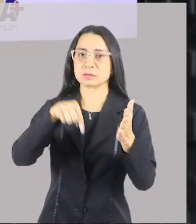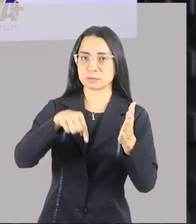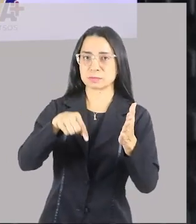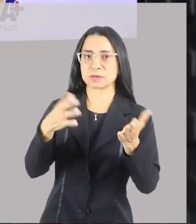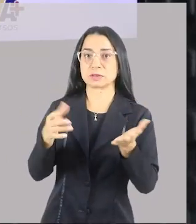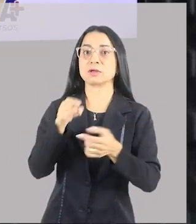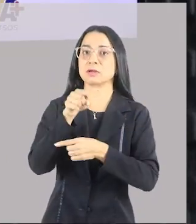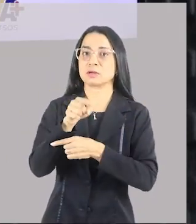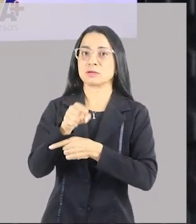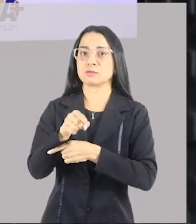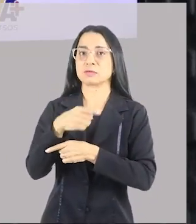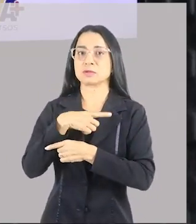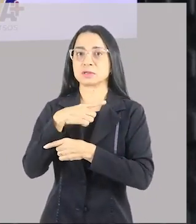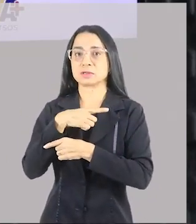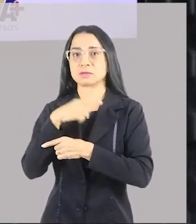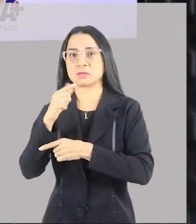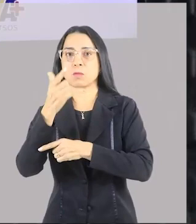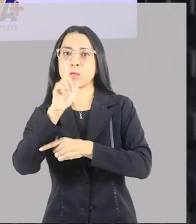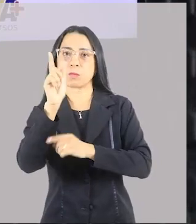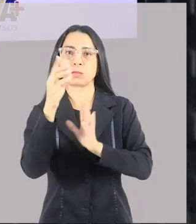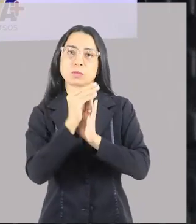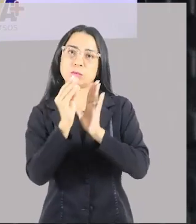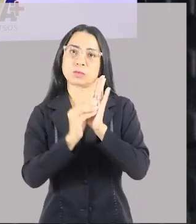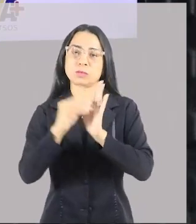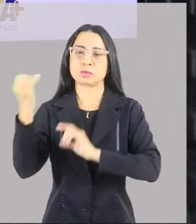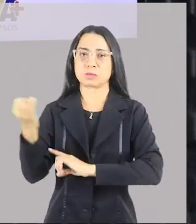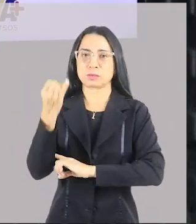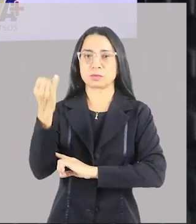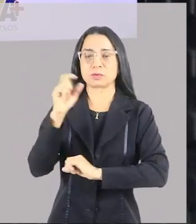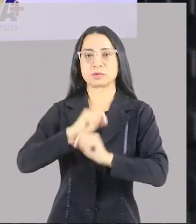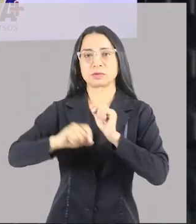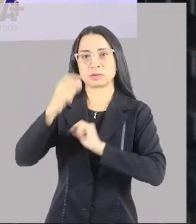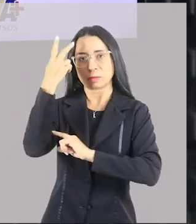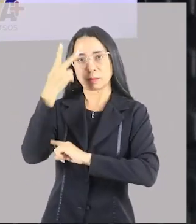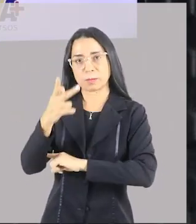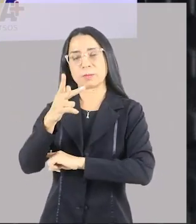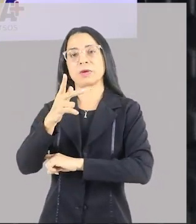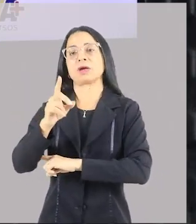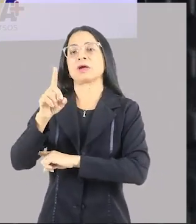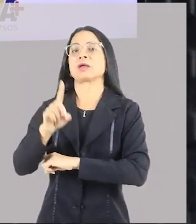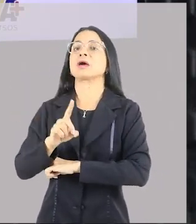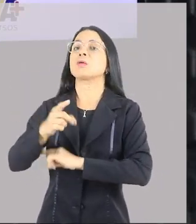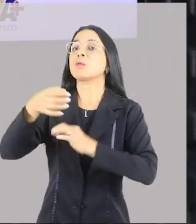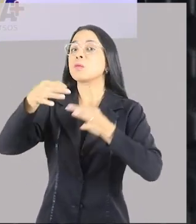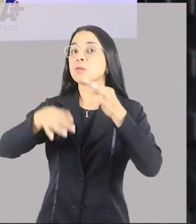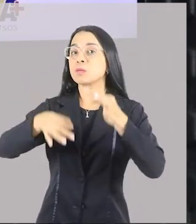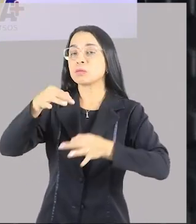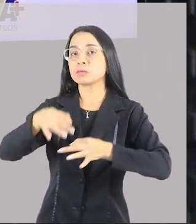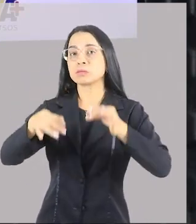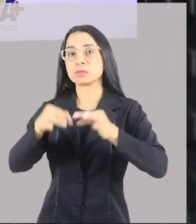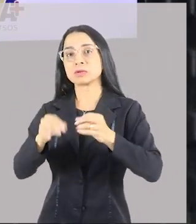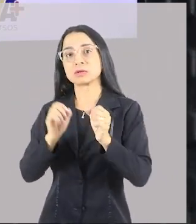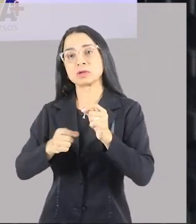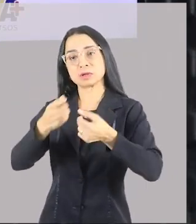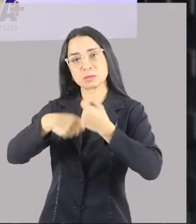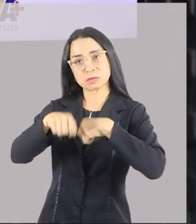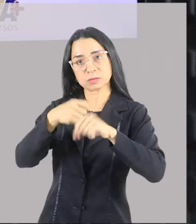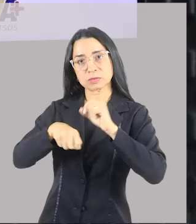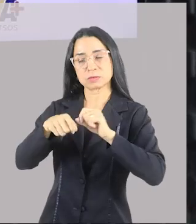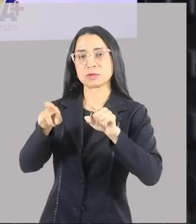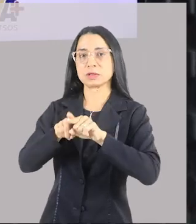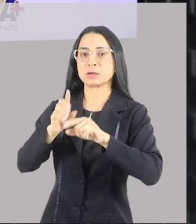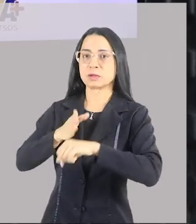você passou por outros conteúdos muito importantes para o direito administrativo e para a sua aprovação nesse